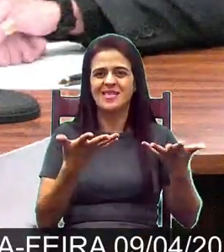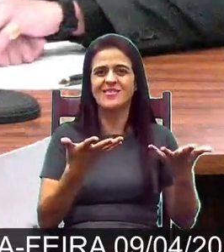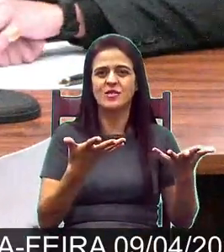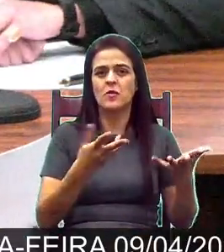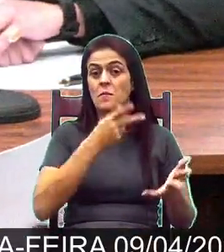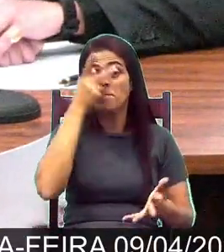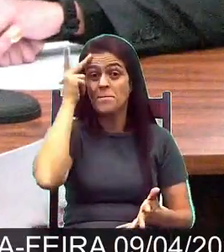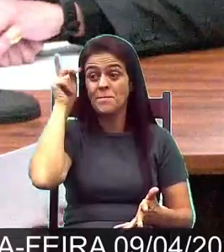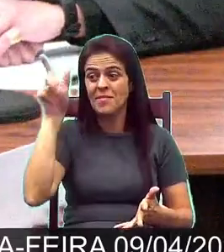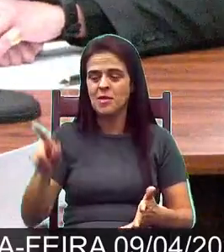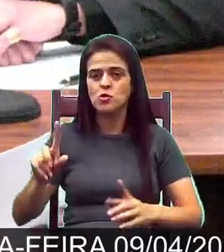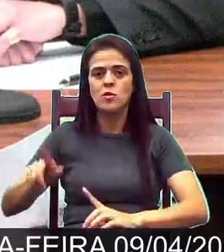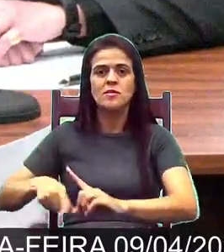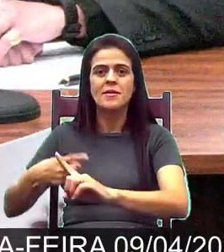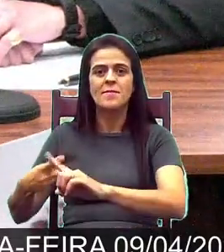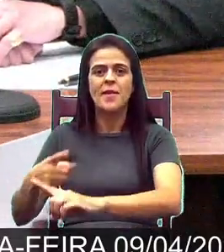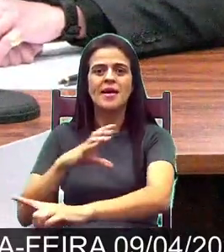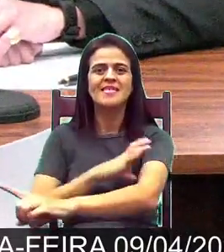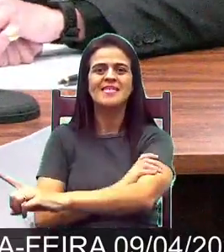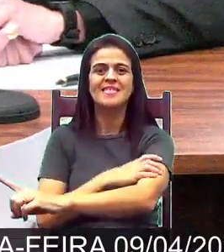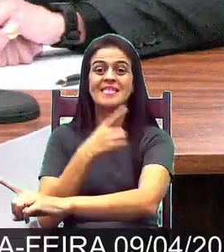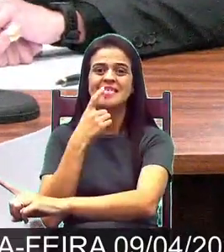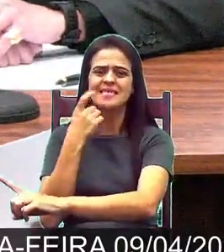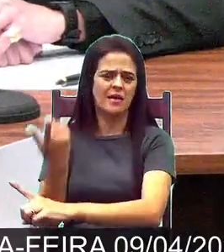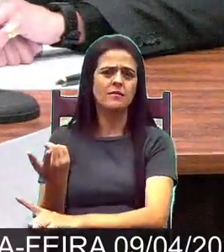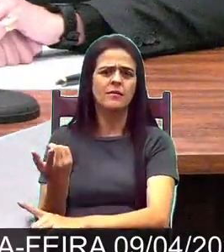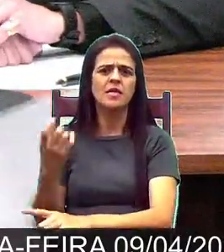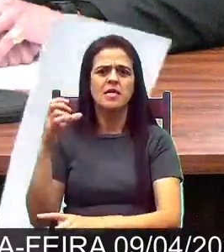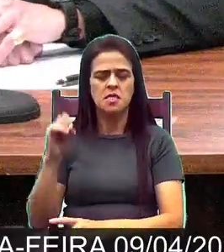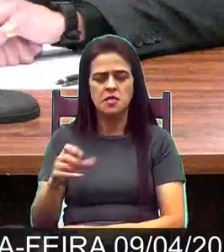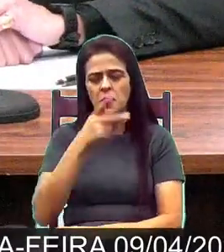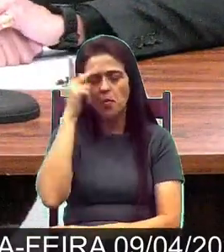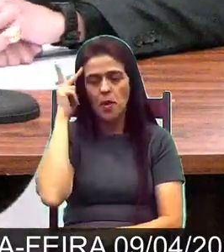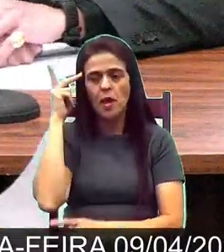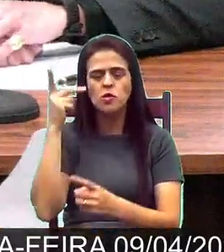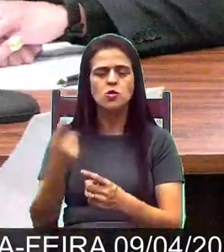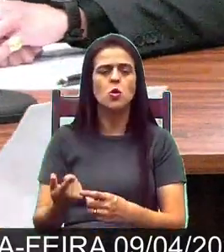os doadores de sangue, acho que até um respeito, né?